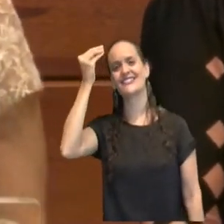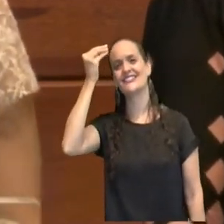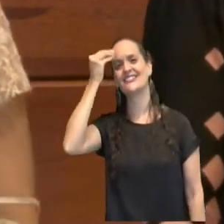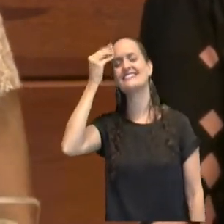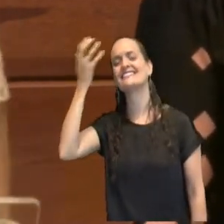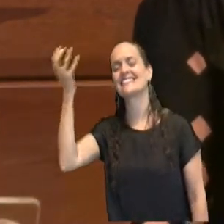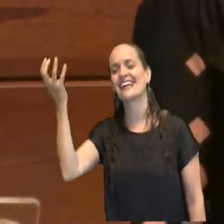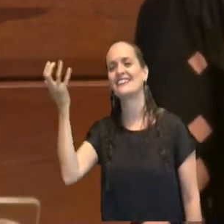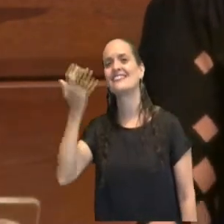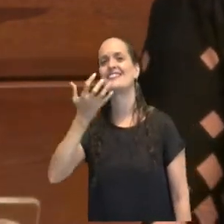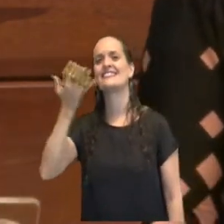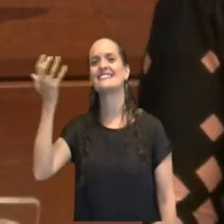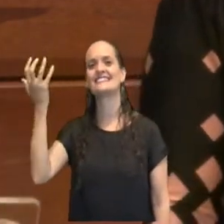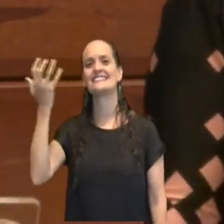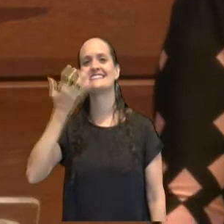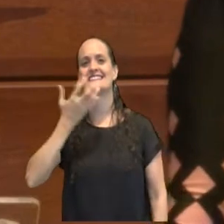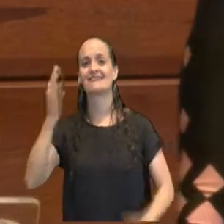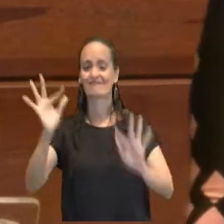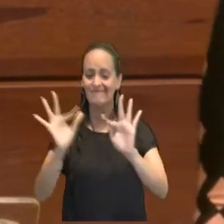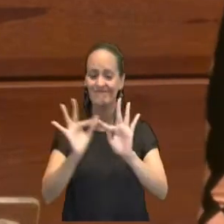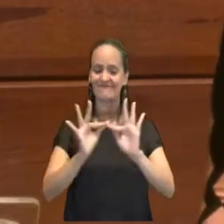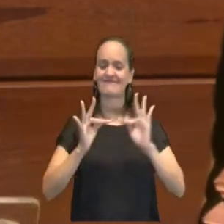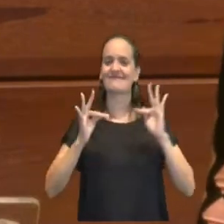entendimento, quero